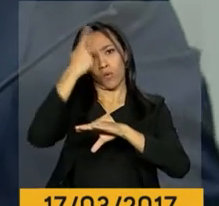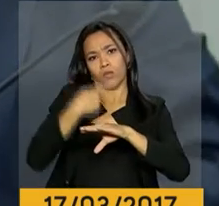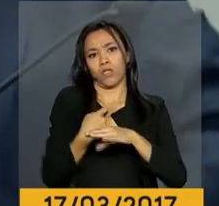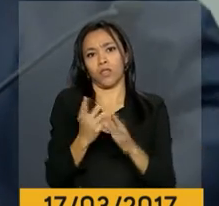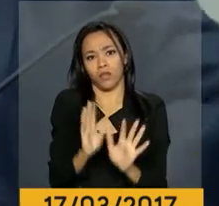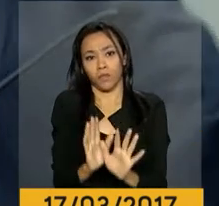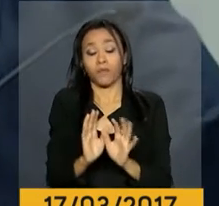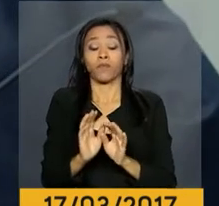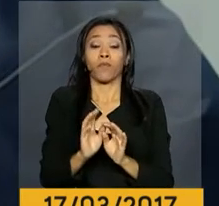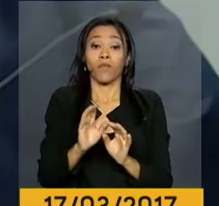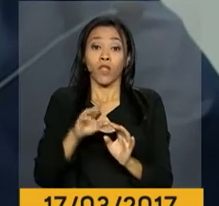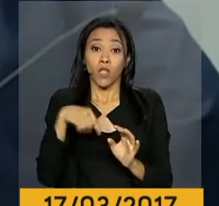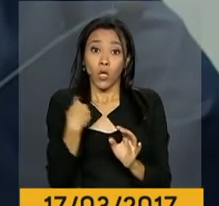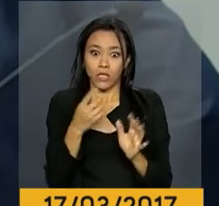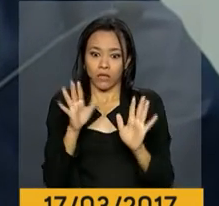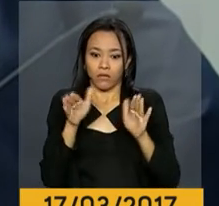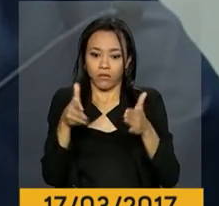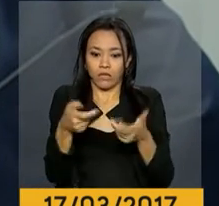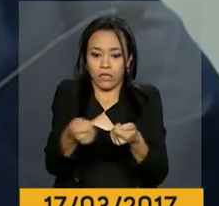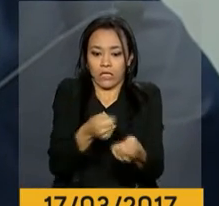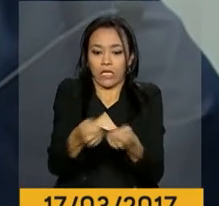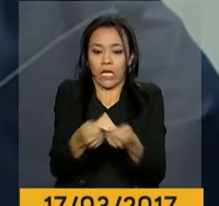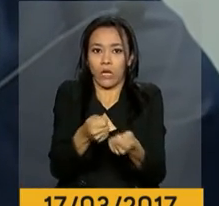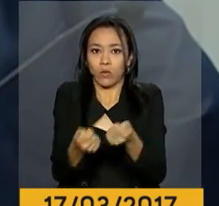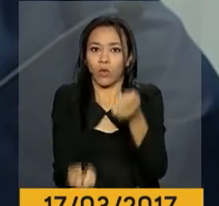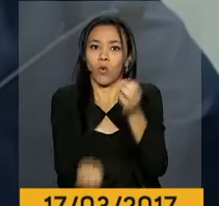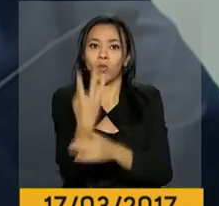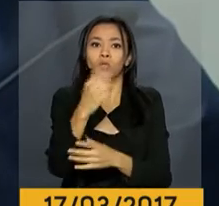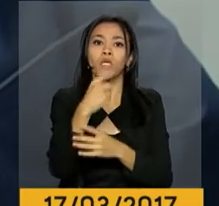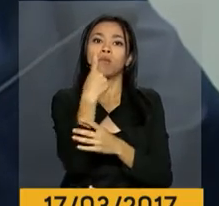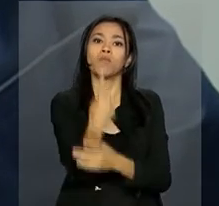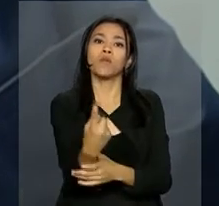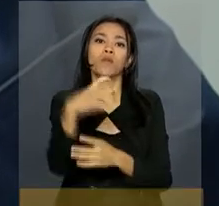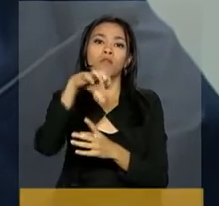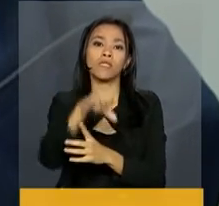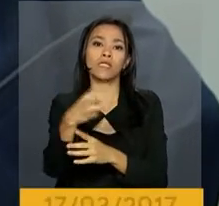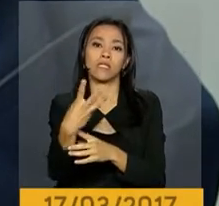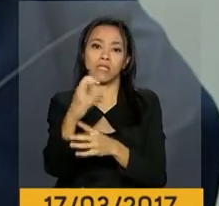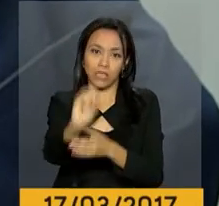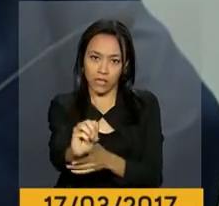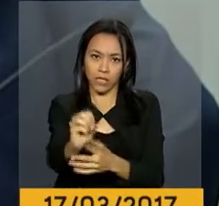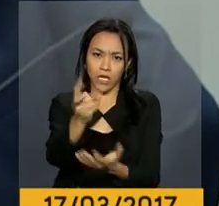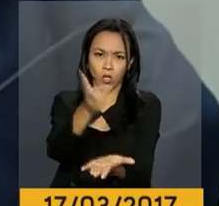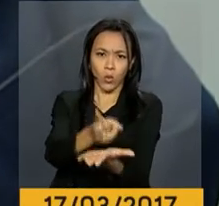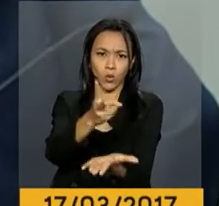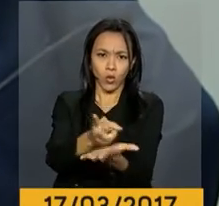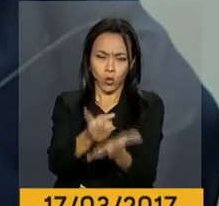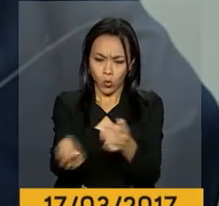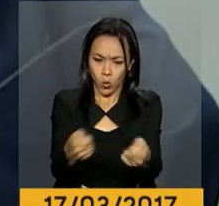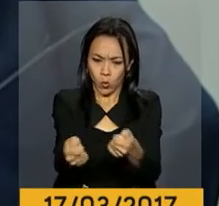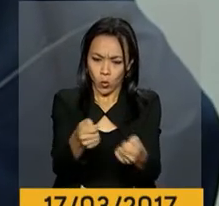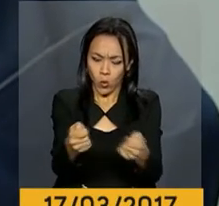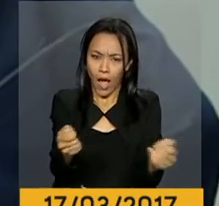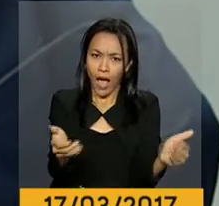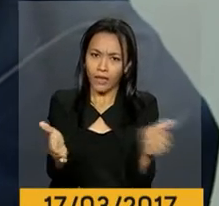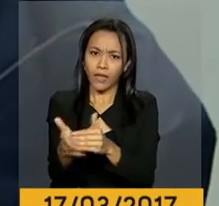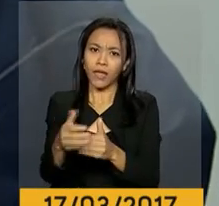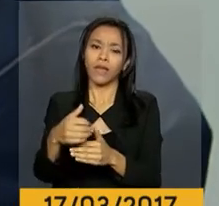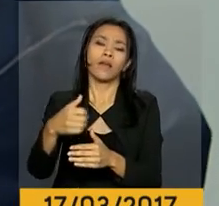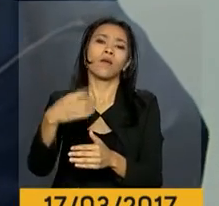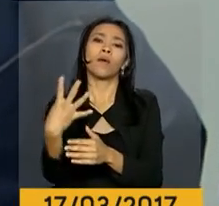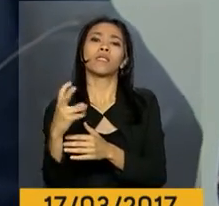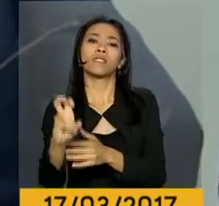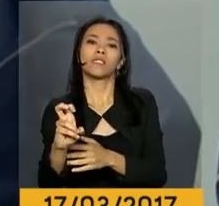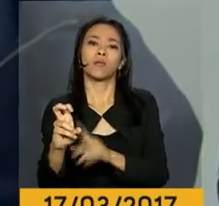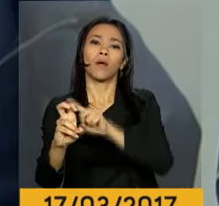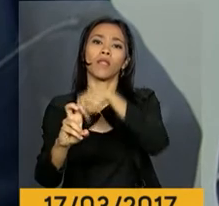vocação centralizadora logo abicou em 1930. E durou a centralização de 30 a 45. Quando voltamos